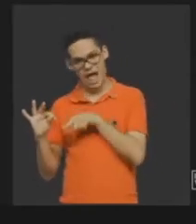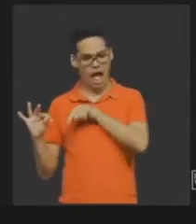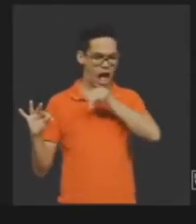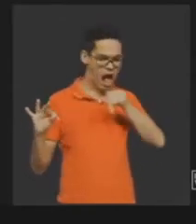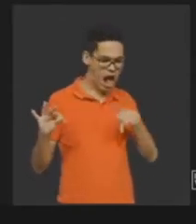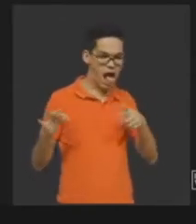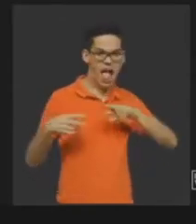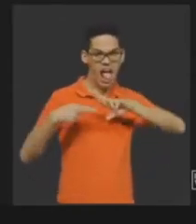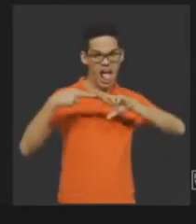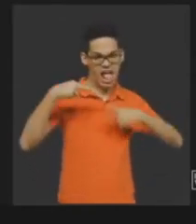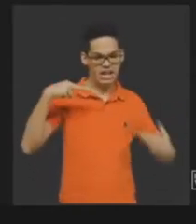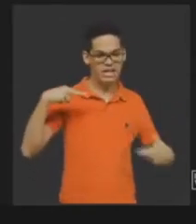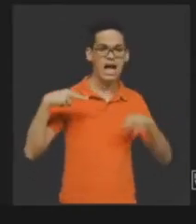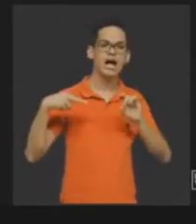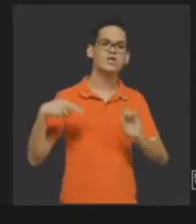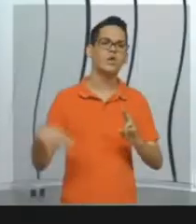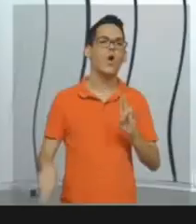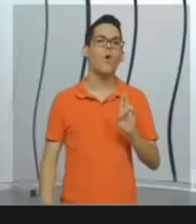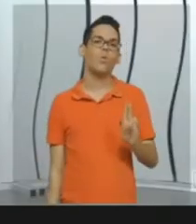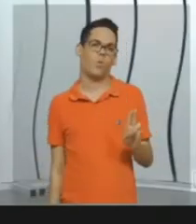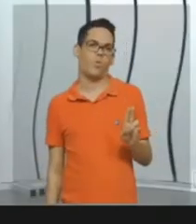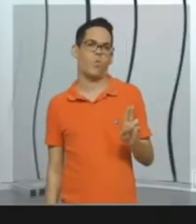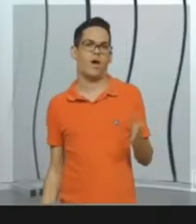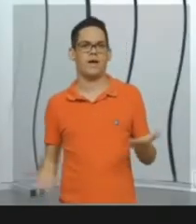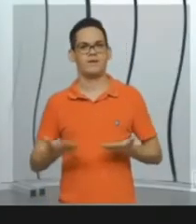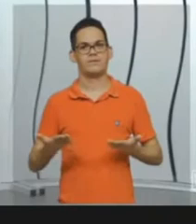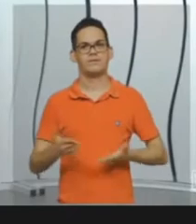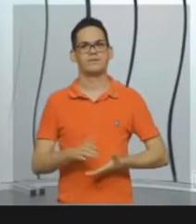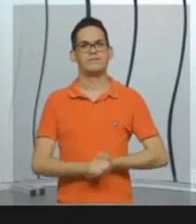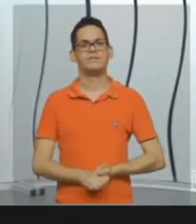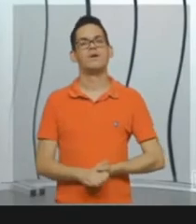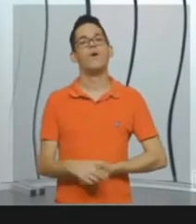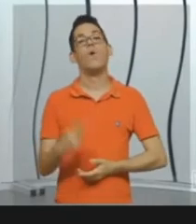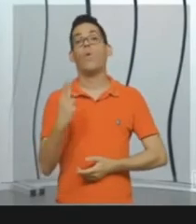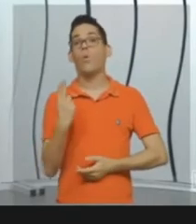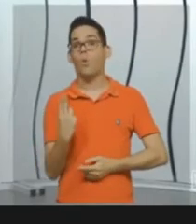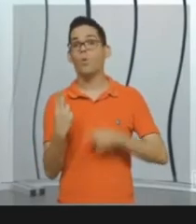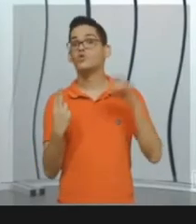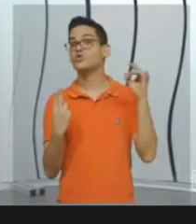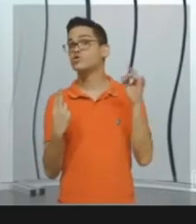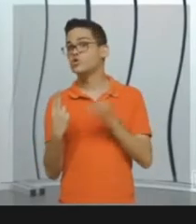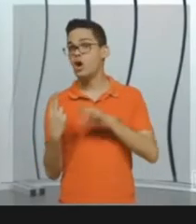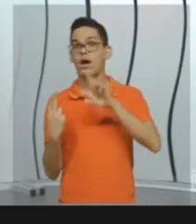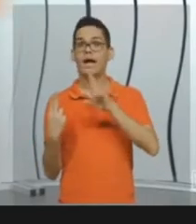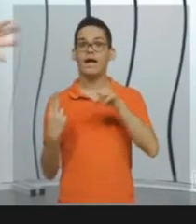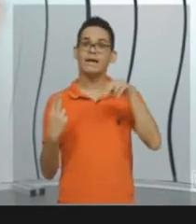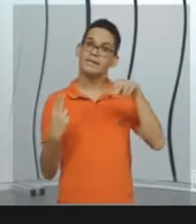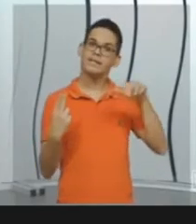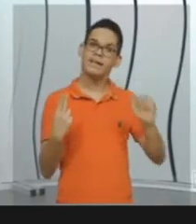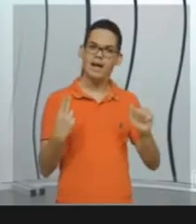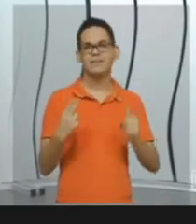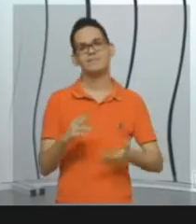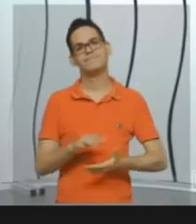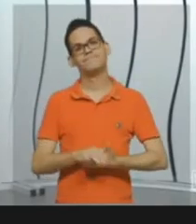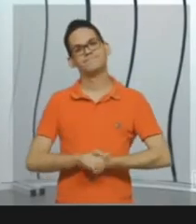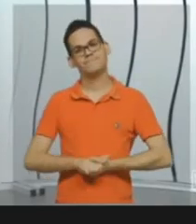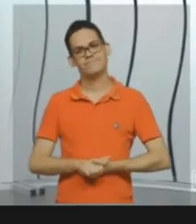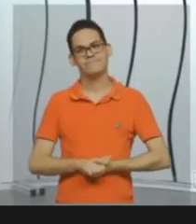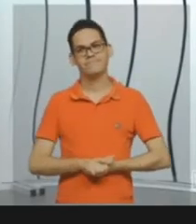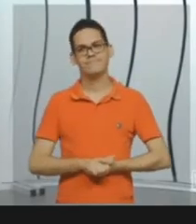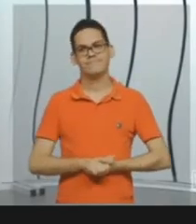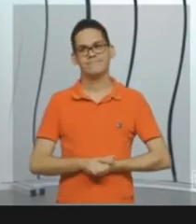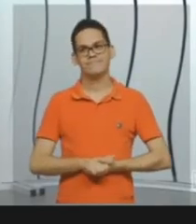nitrogenada presente apenas no RNA. Uracila somente no RNA, timina somente no